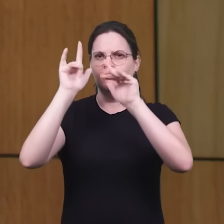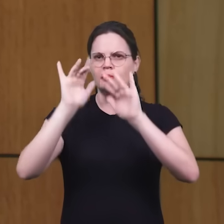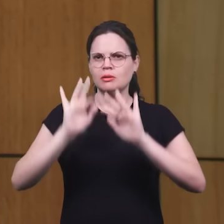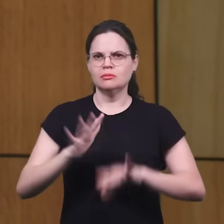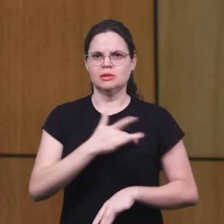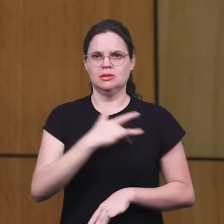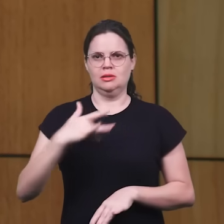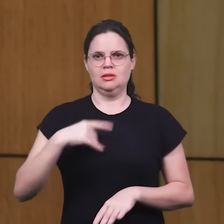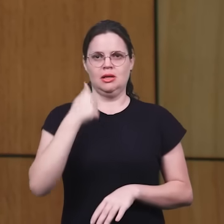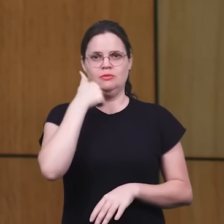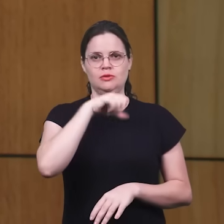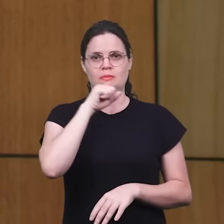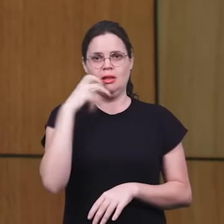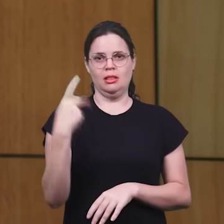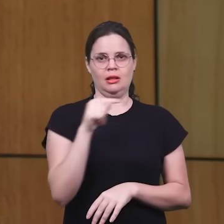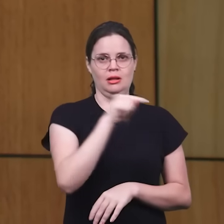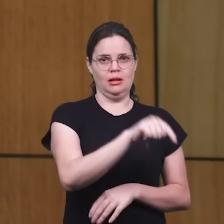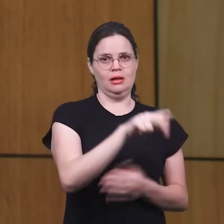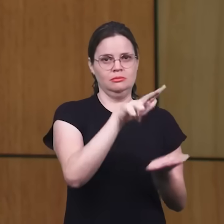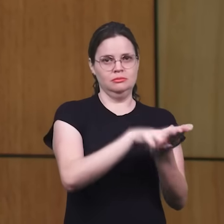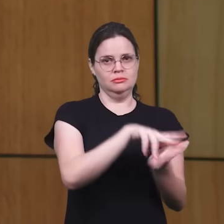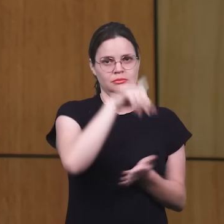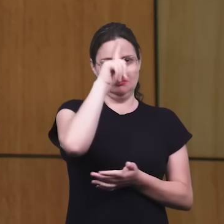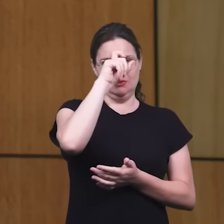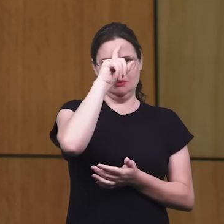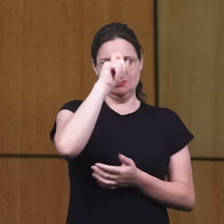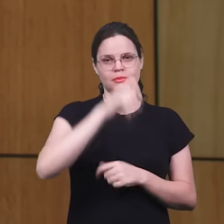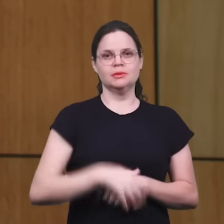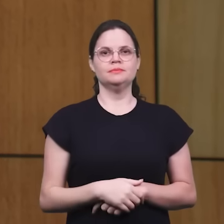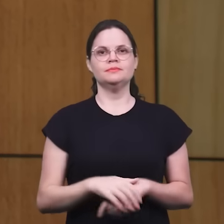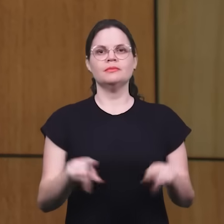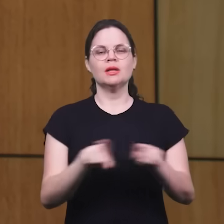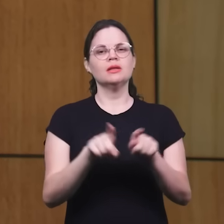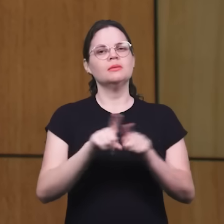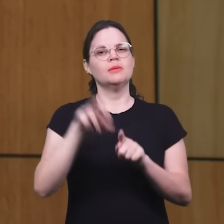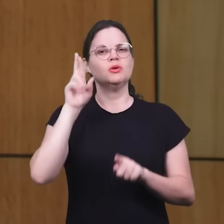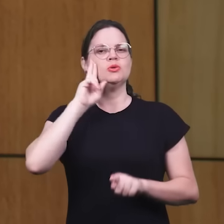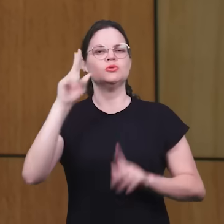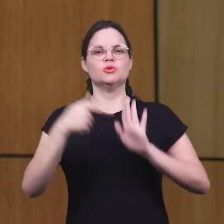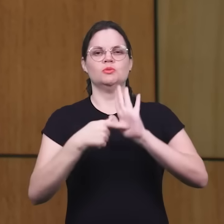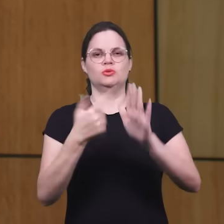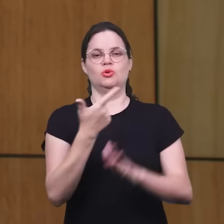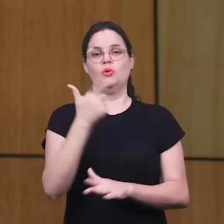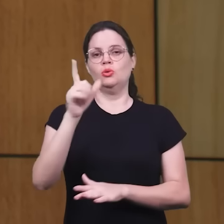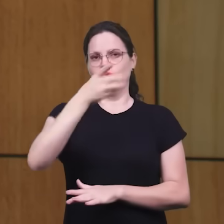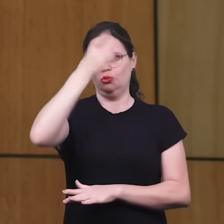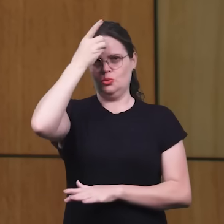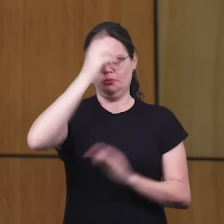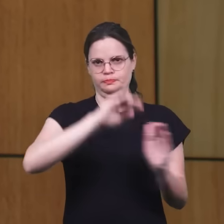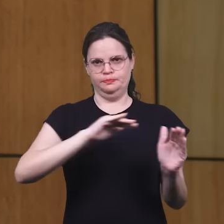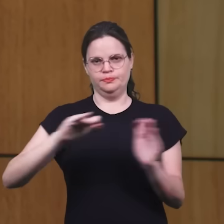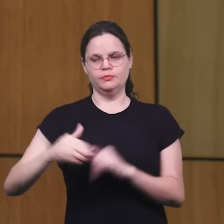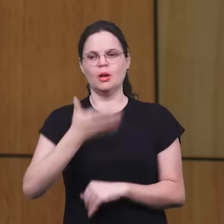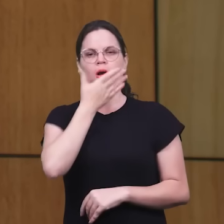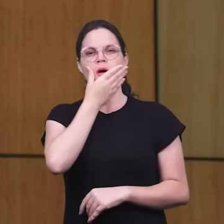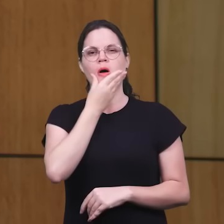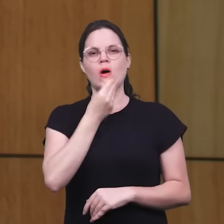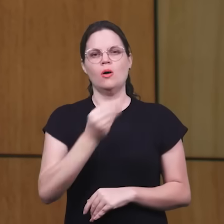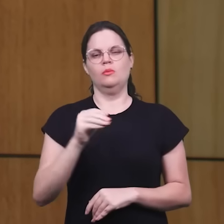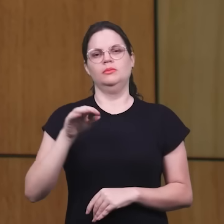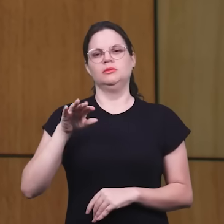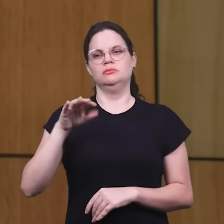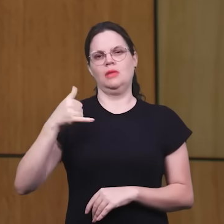de saúde à sua mãe. O Senhor Deus mostrou em uma visão um homem que tem